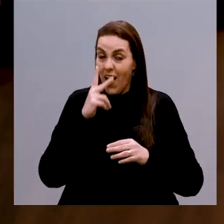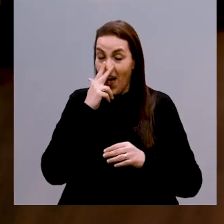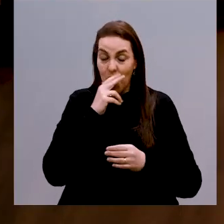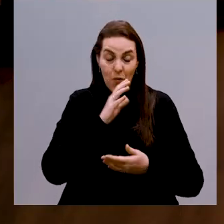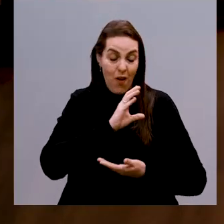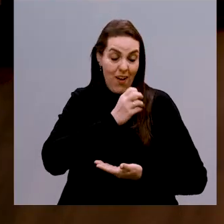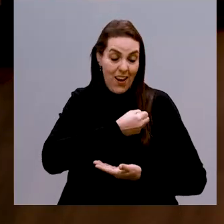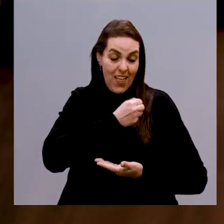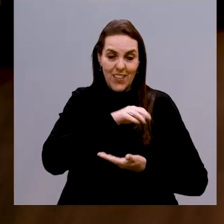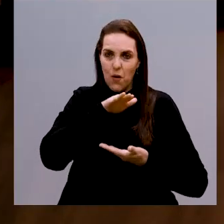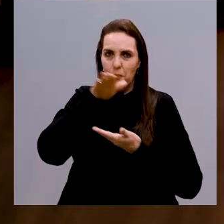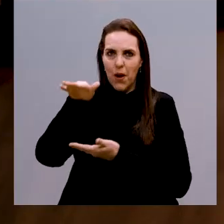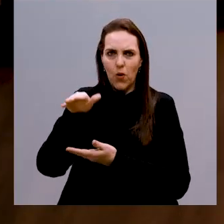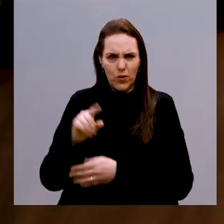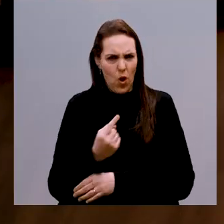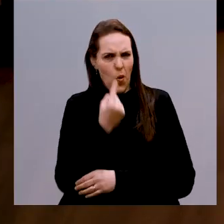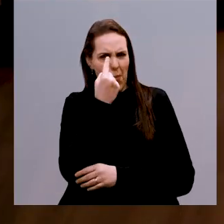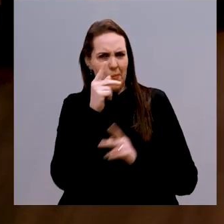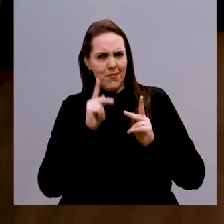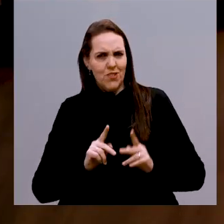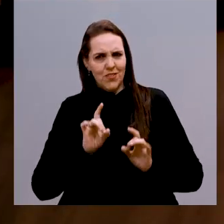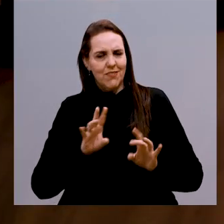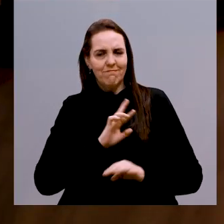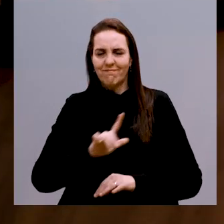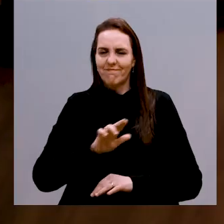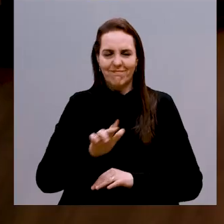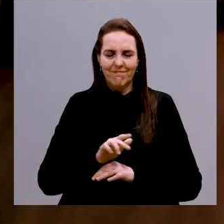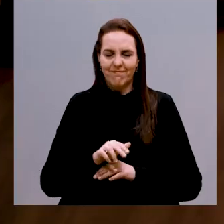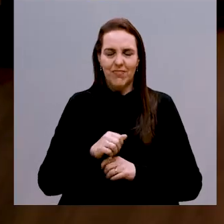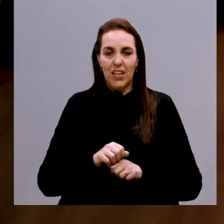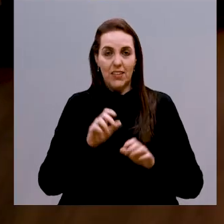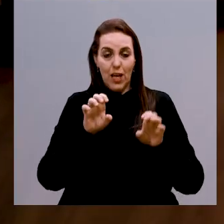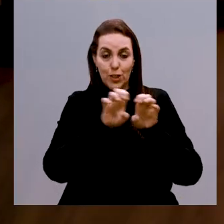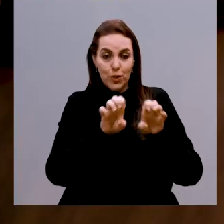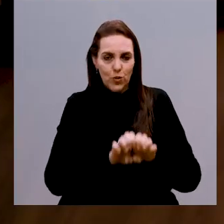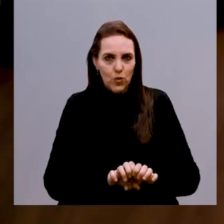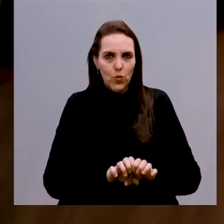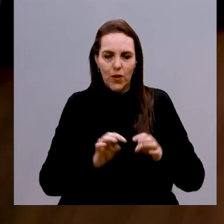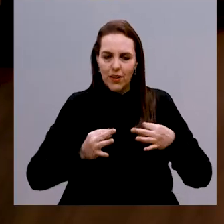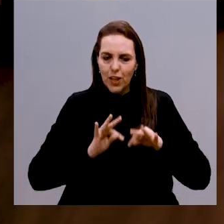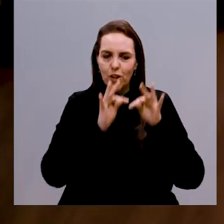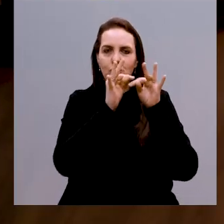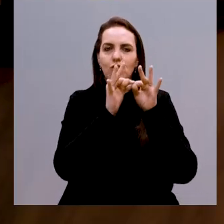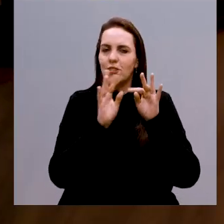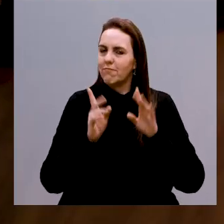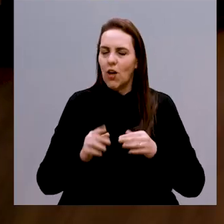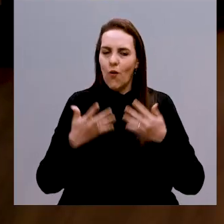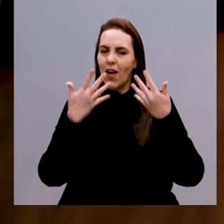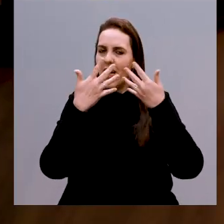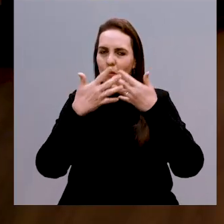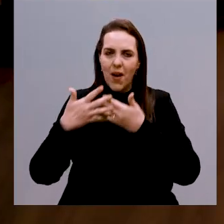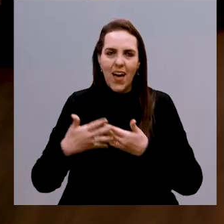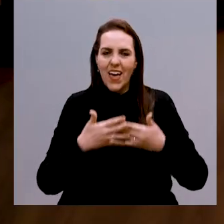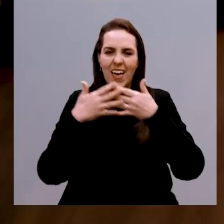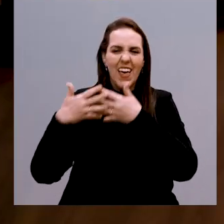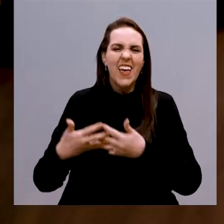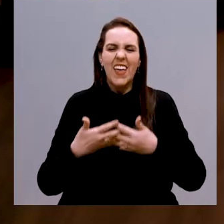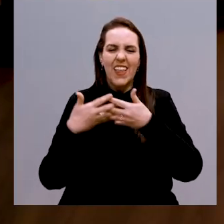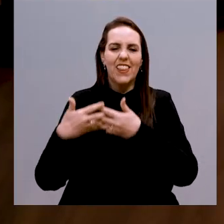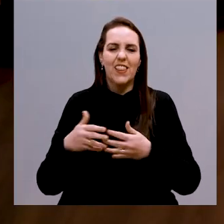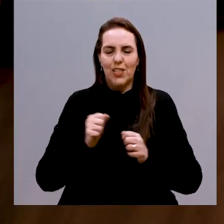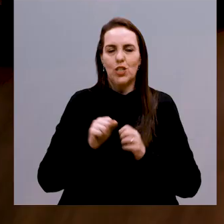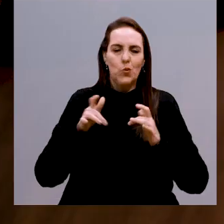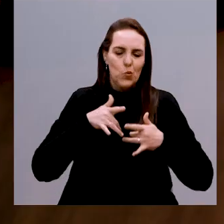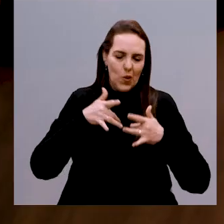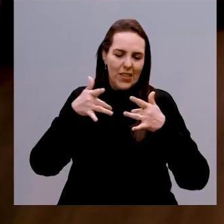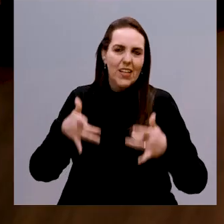é o Banco do Leite Humano, né? Não é só uma estrutura física, não é só tecnologia, é também uma rede de solidariedade